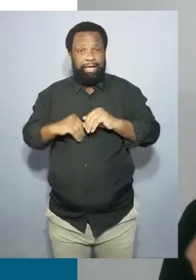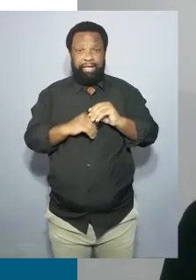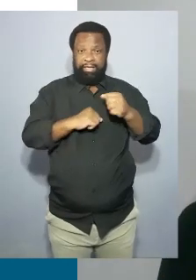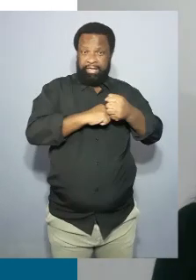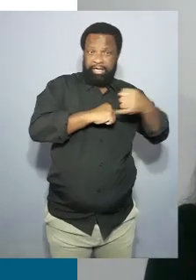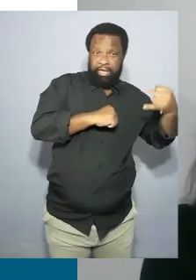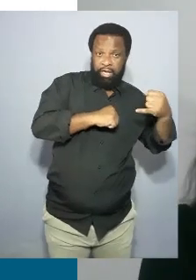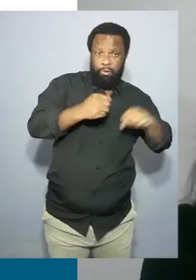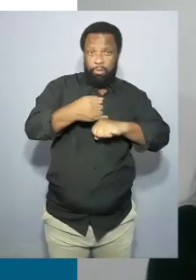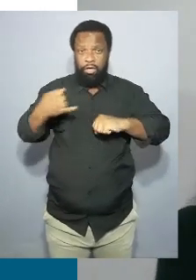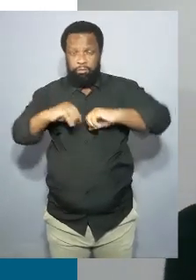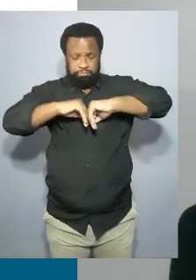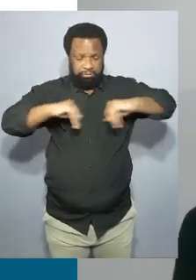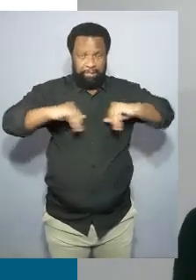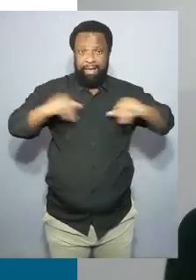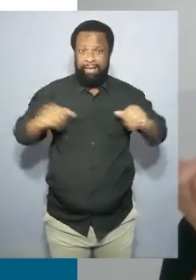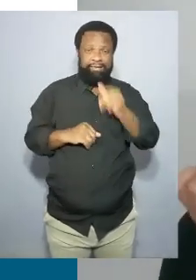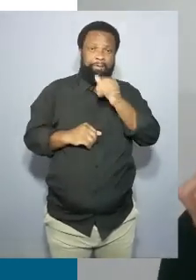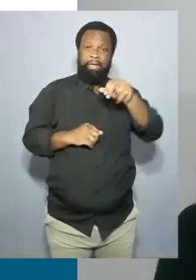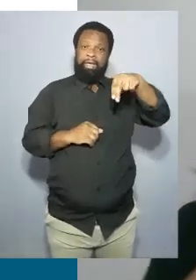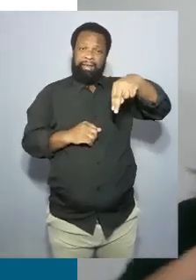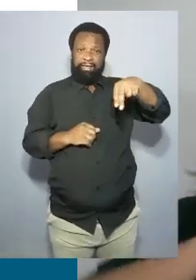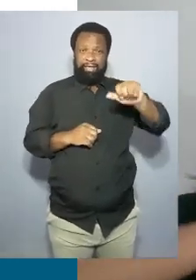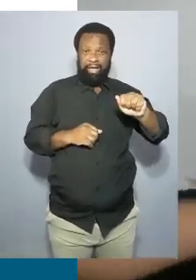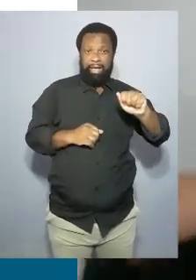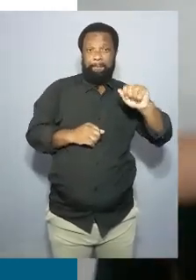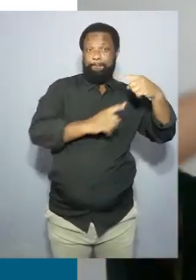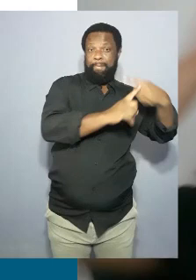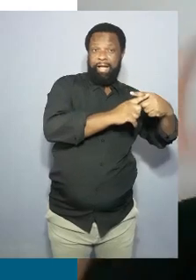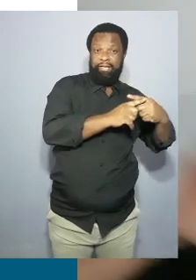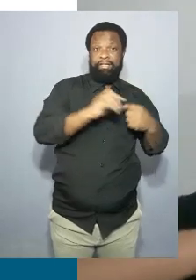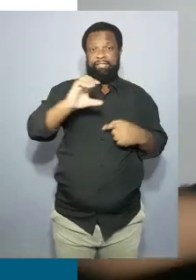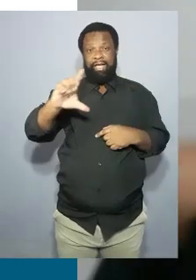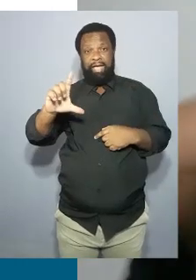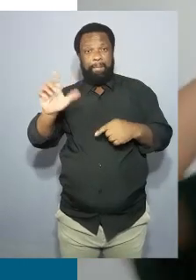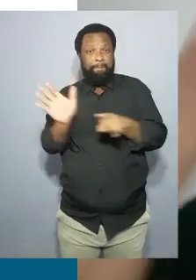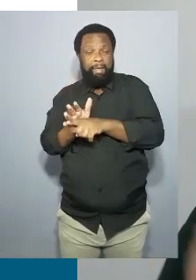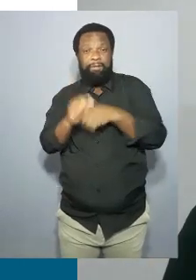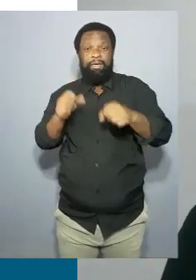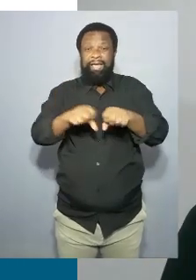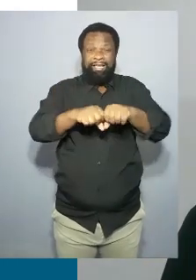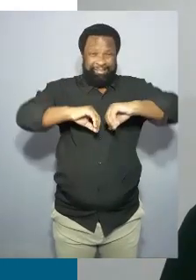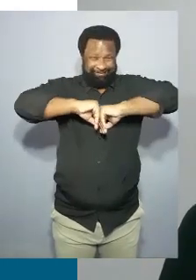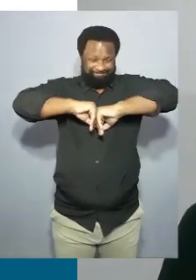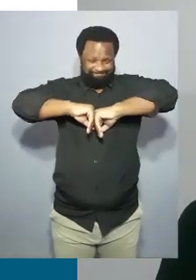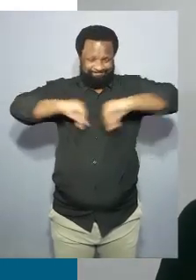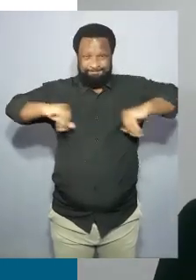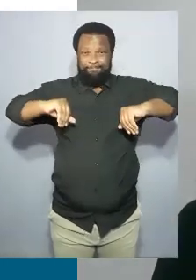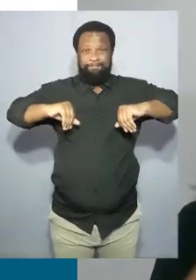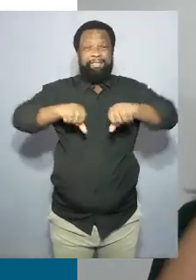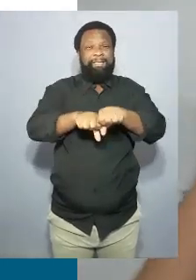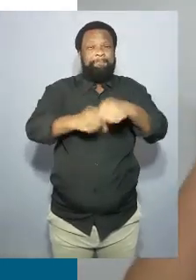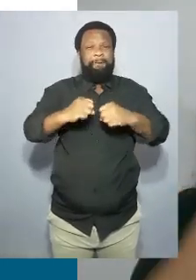gente precisa pegar o Na+, Cl- e separar. A gente precisa romper, quebrar esse retículo. E para a